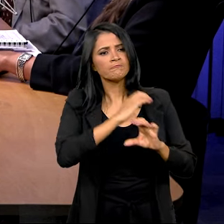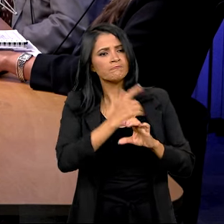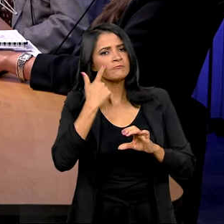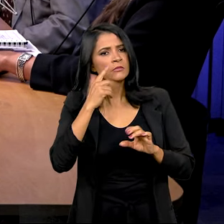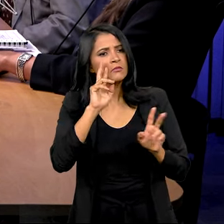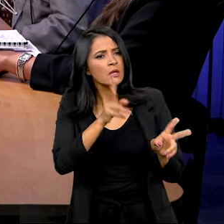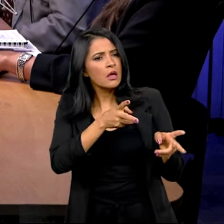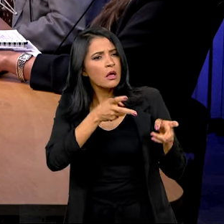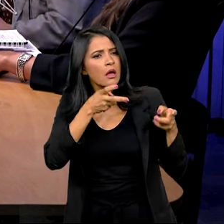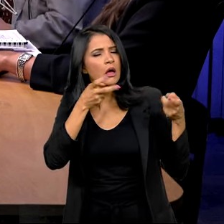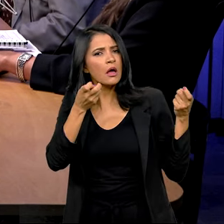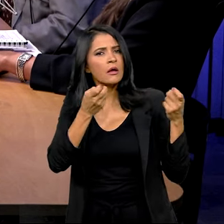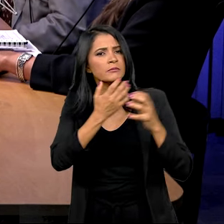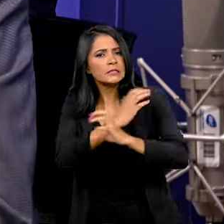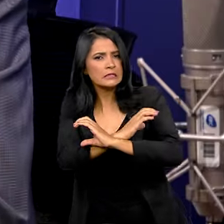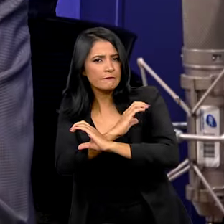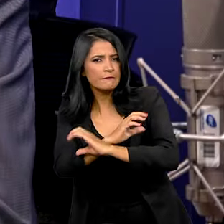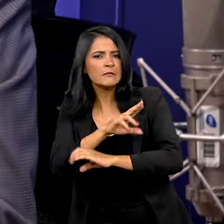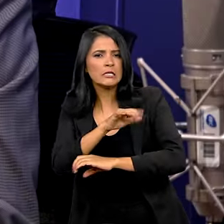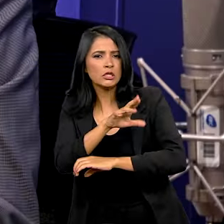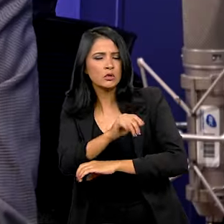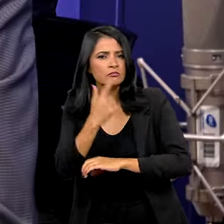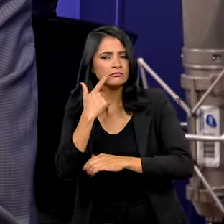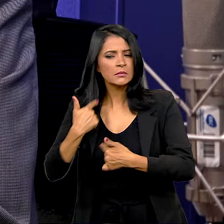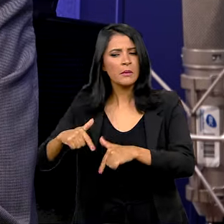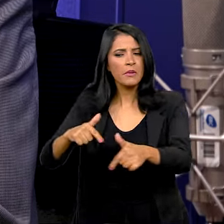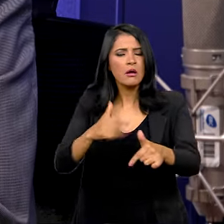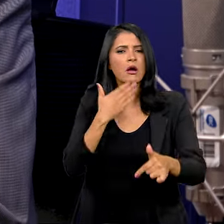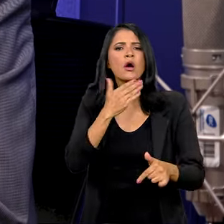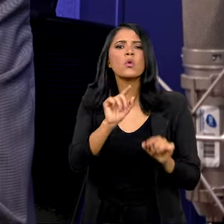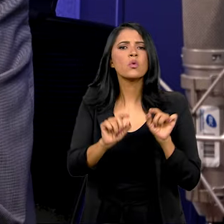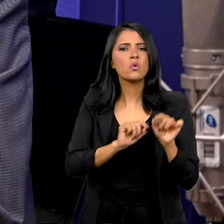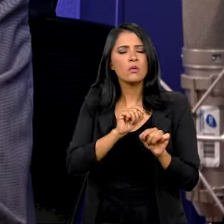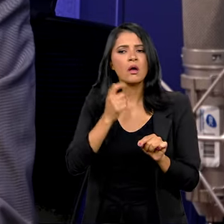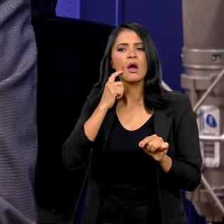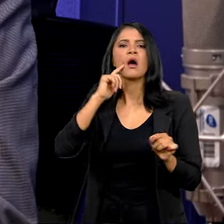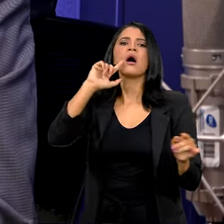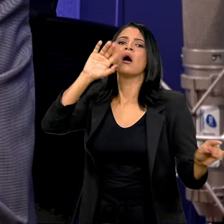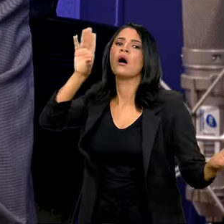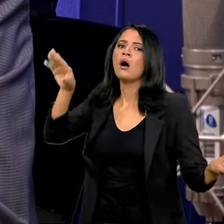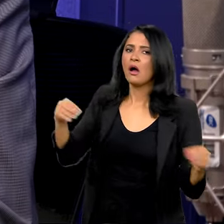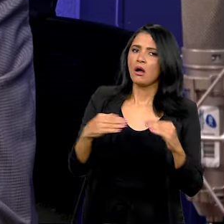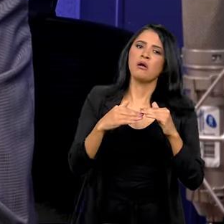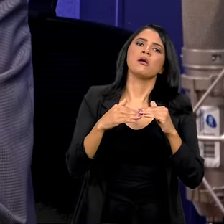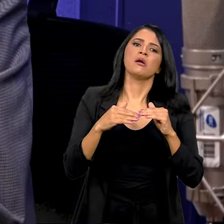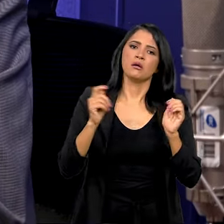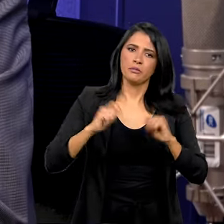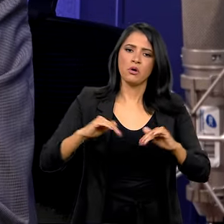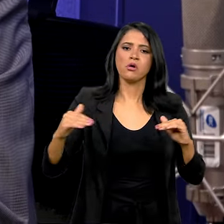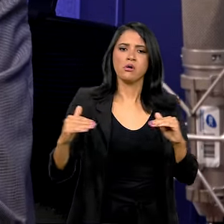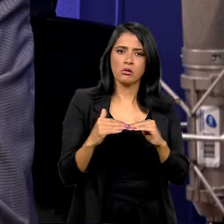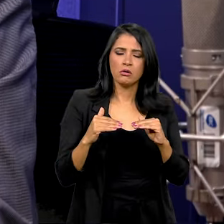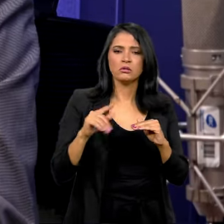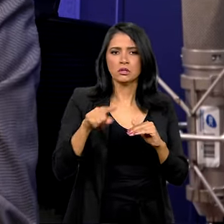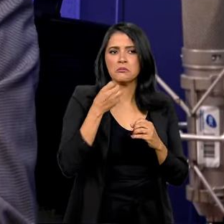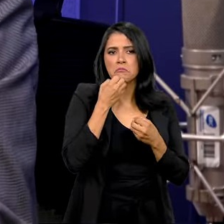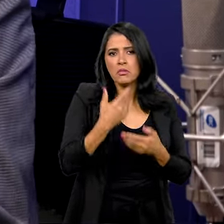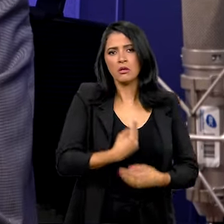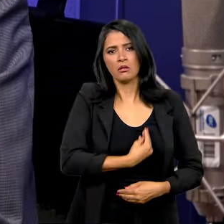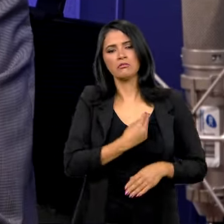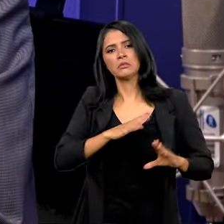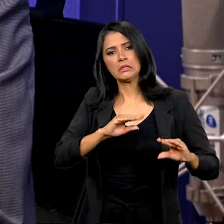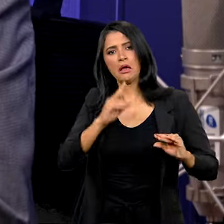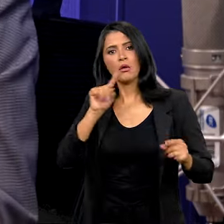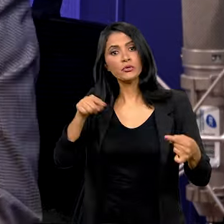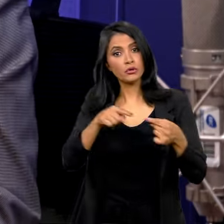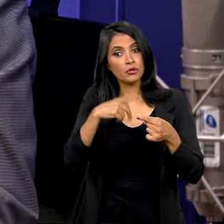diferentes perspectivas e trabalhar obviamente pela consenso possível e que vise ao maior bem-estar